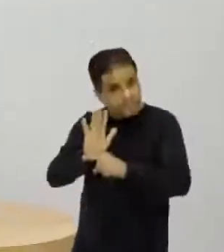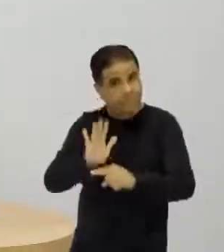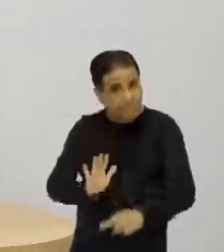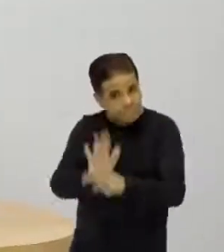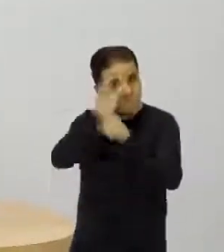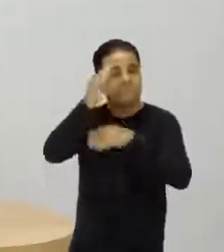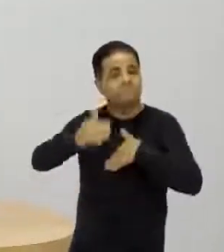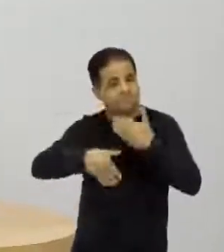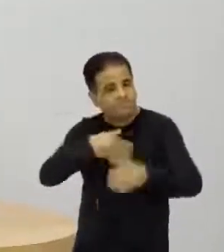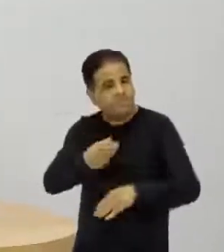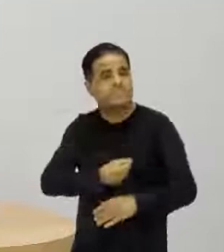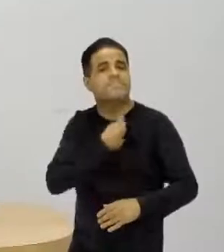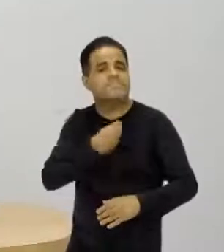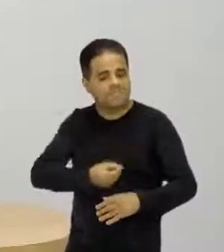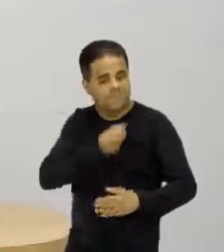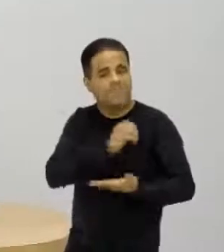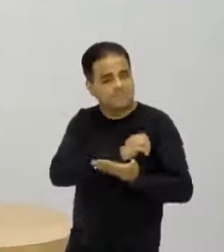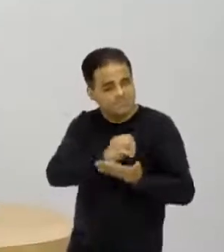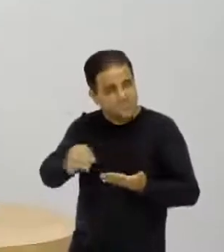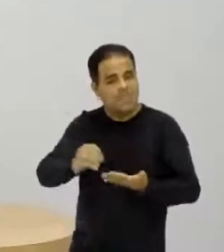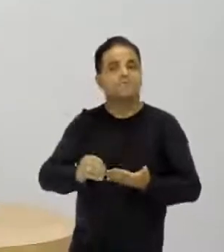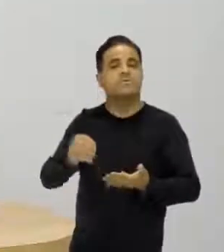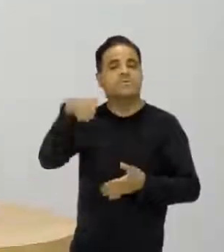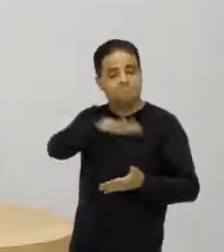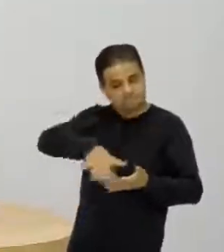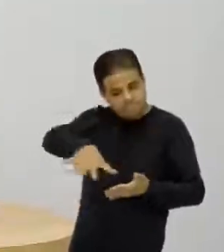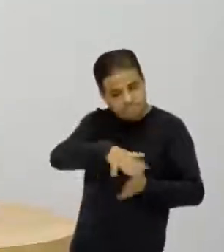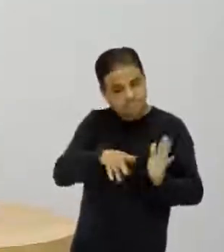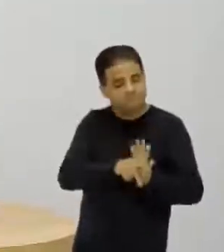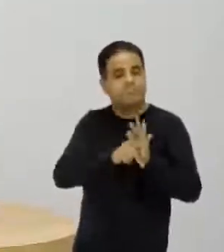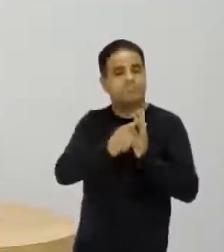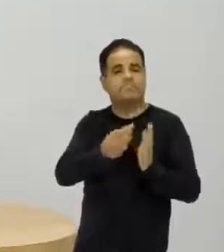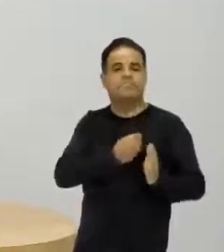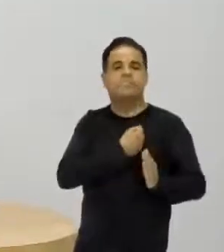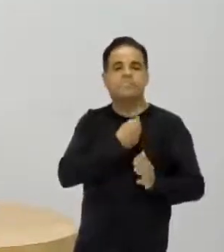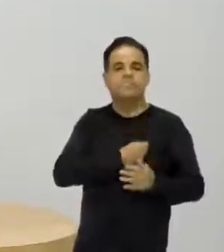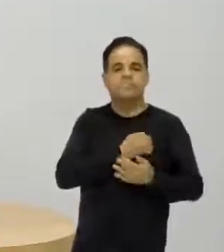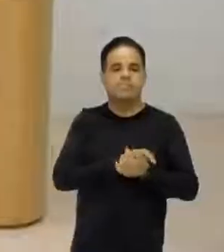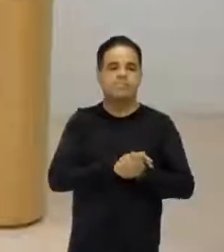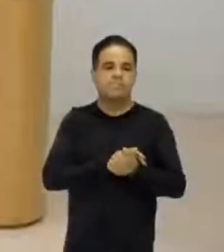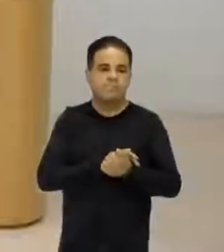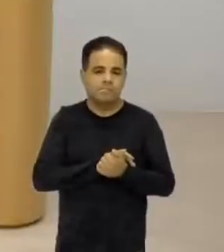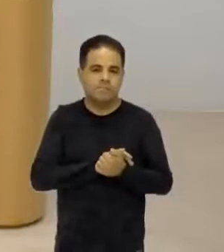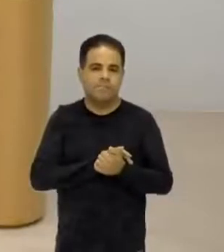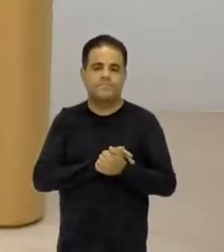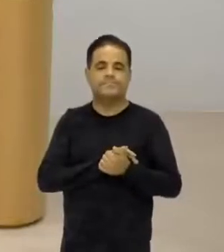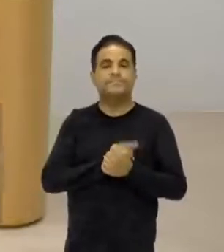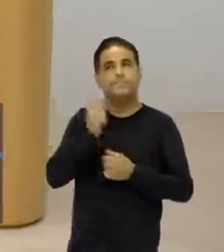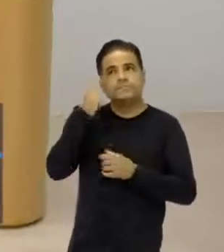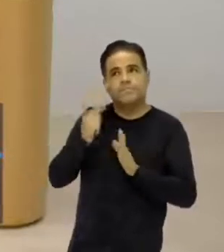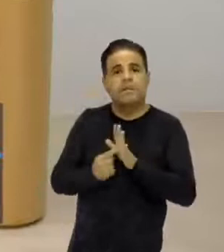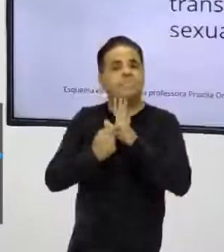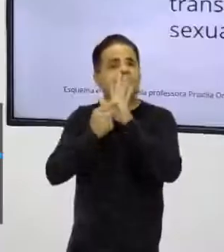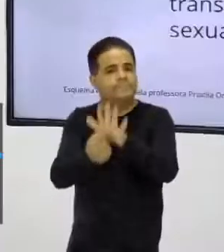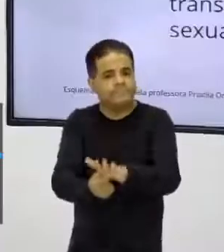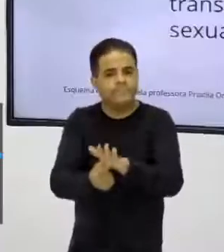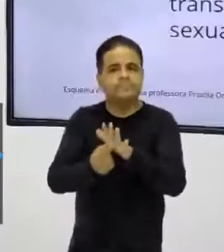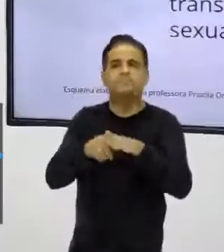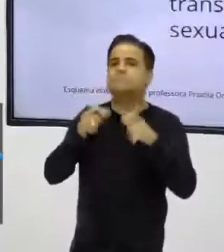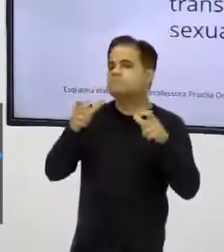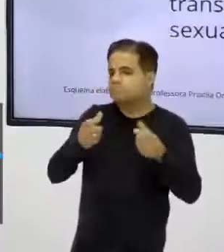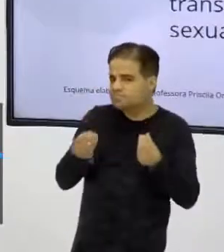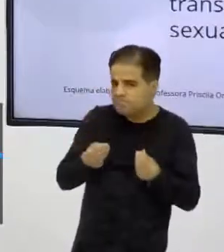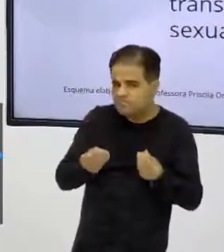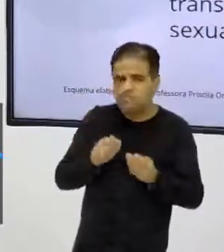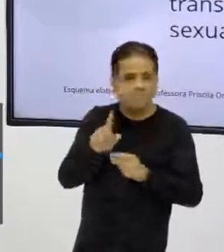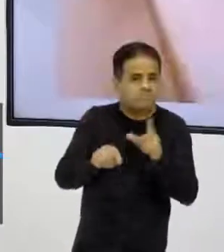na sobrevivência dos organismos, né, no meio em que eles vivem, né, Giba? É legal esse apontamento, né, que faz assim, não é só